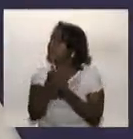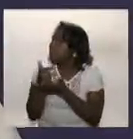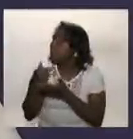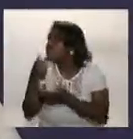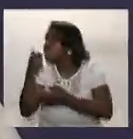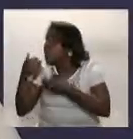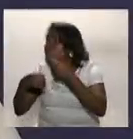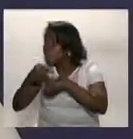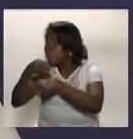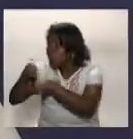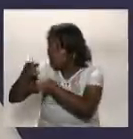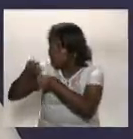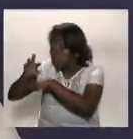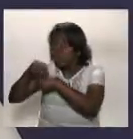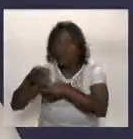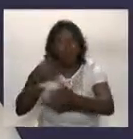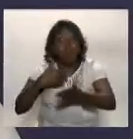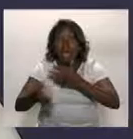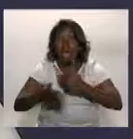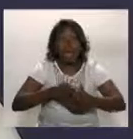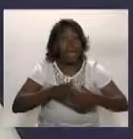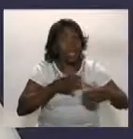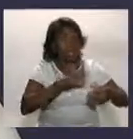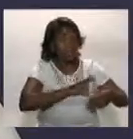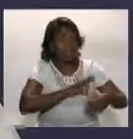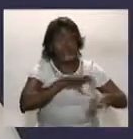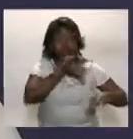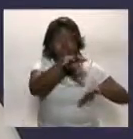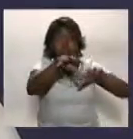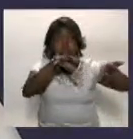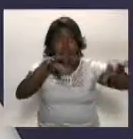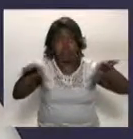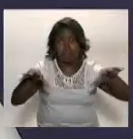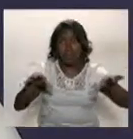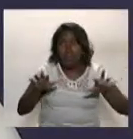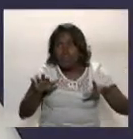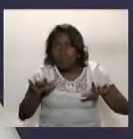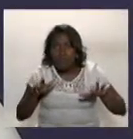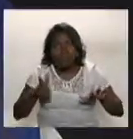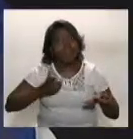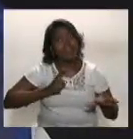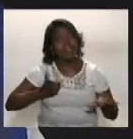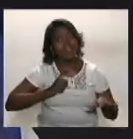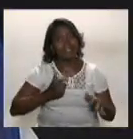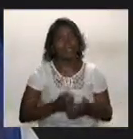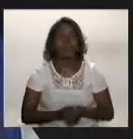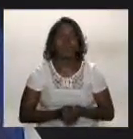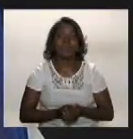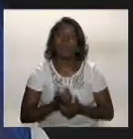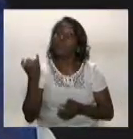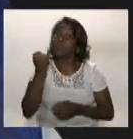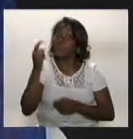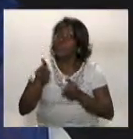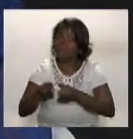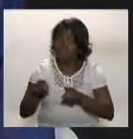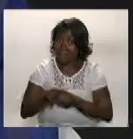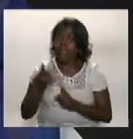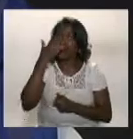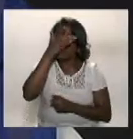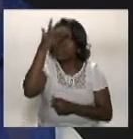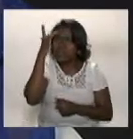de um furto, de um roubo na praia de Copacabana e de repente a minha bicicleta ser encontrada na Barra da Tijuca. Mas